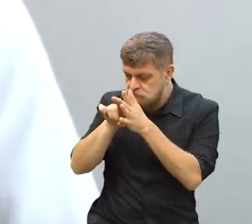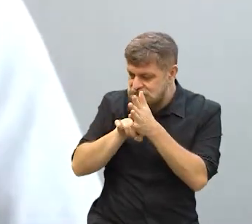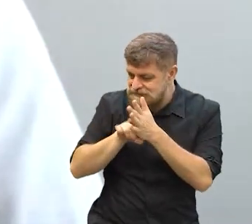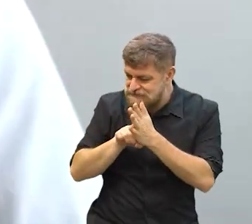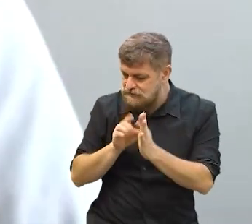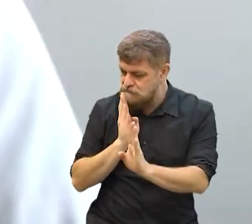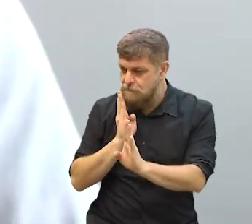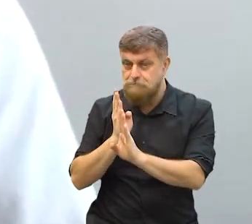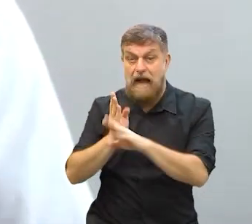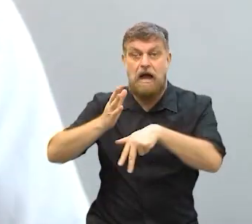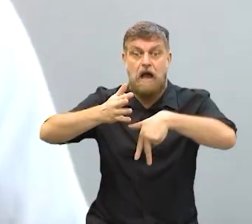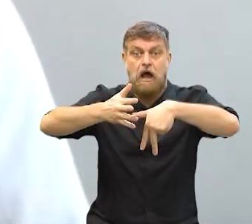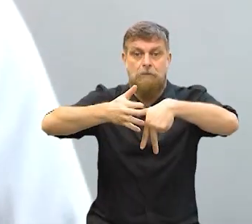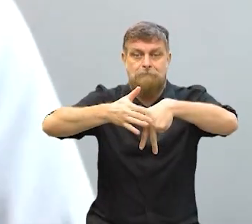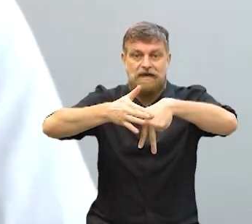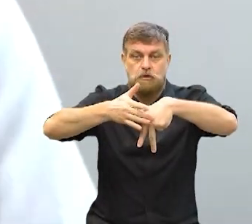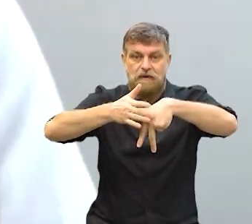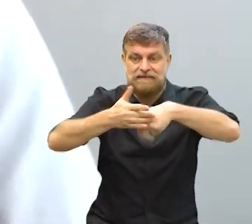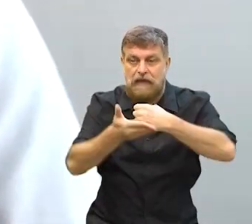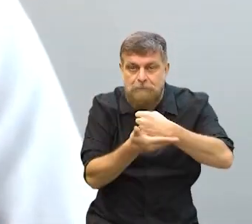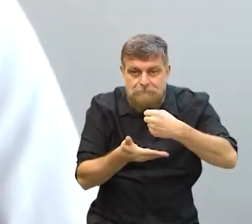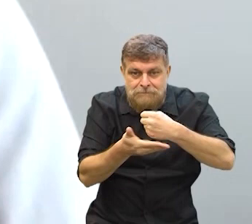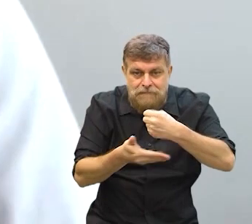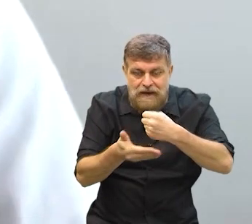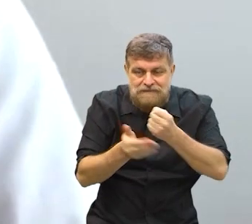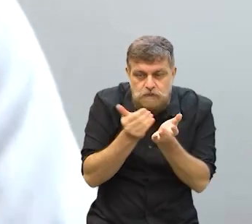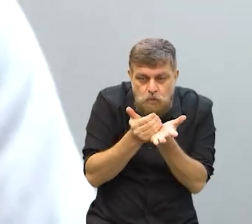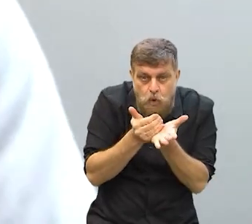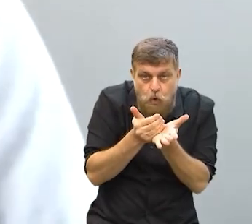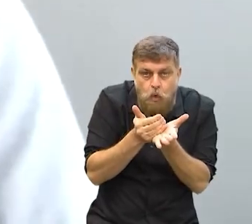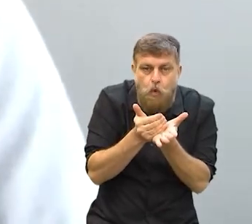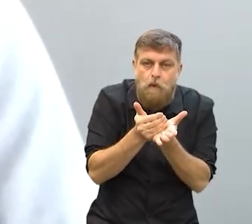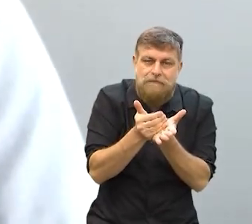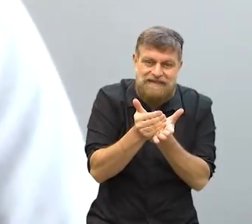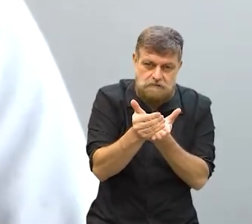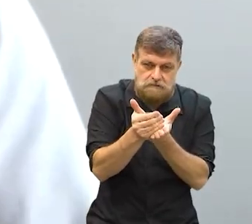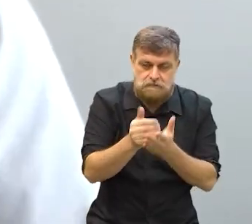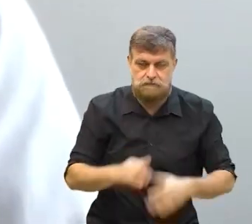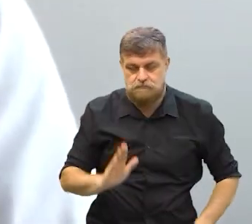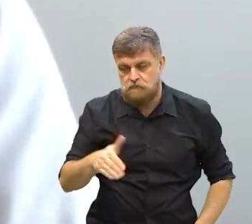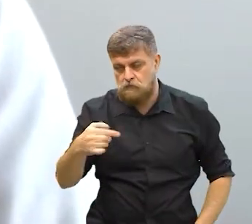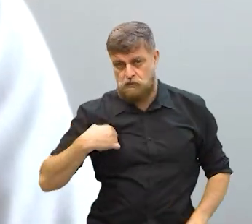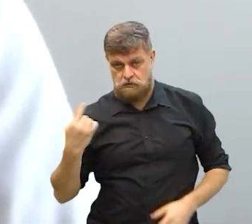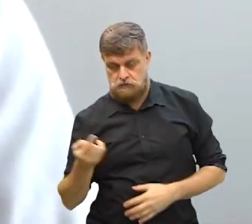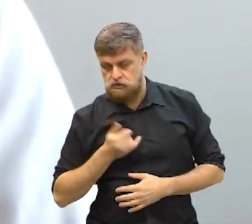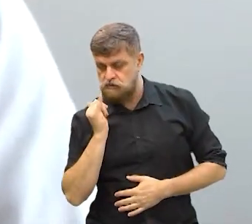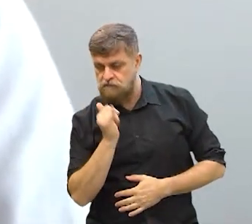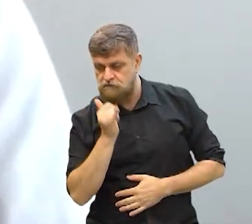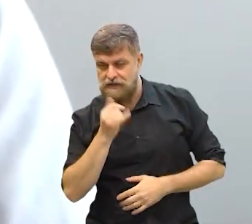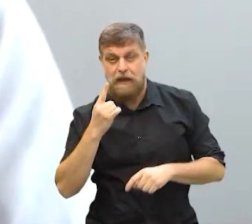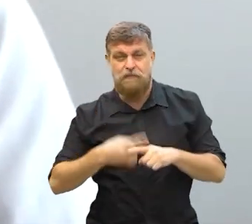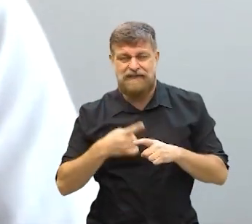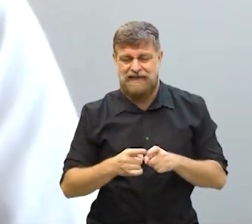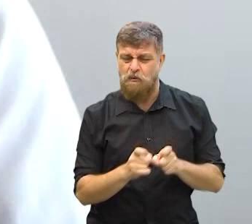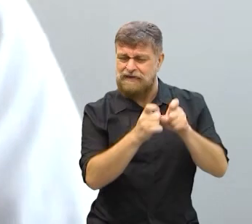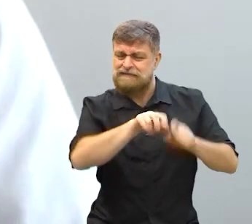nós fazermos o diagnóstico de uma doença na sua fase mais precoce, no seu estágio mais inicial. Quando nós falamos, por que ela é